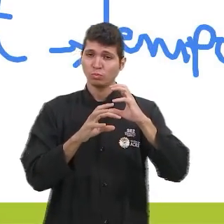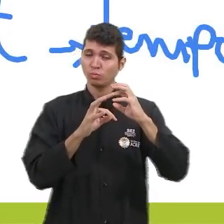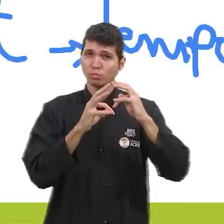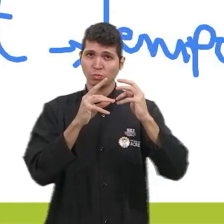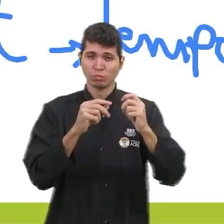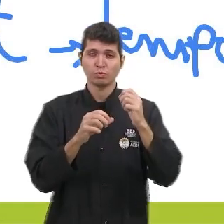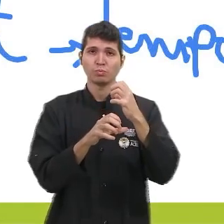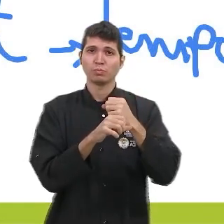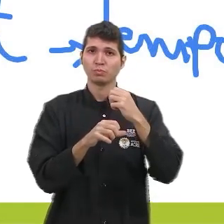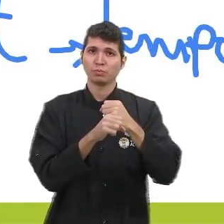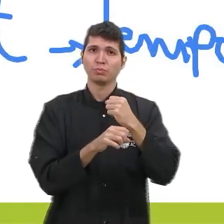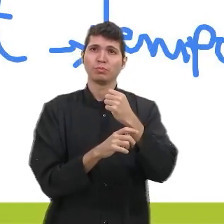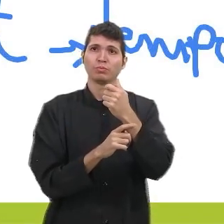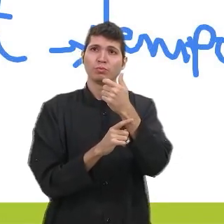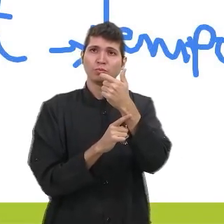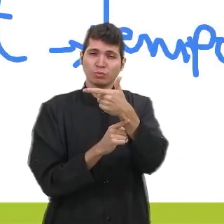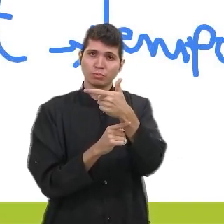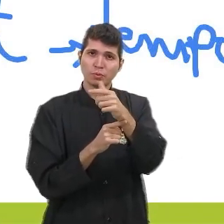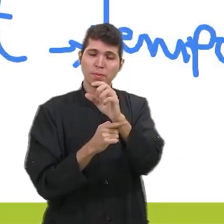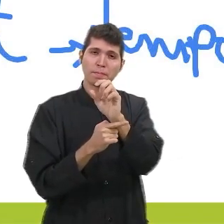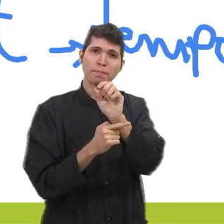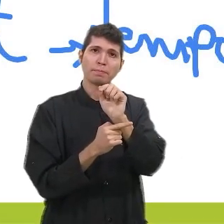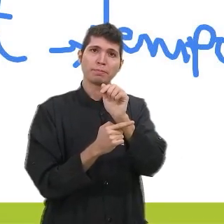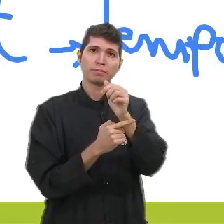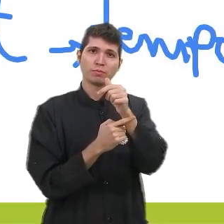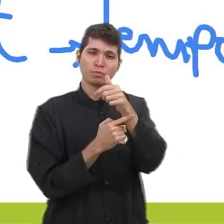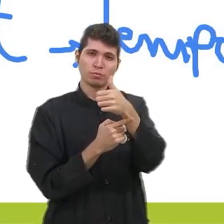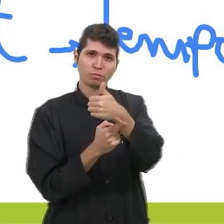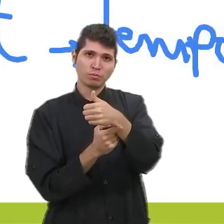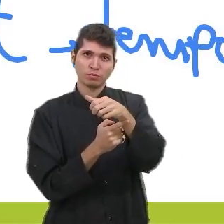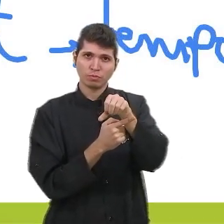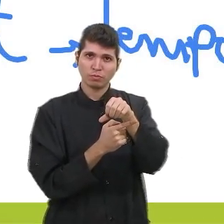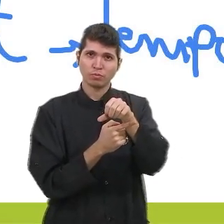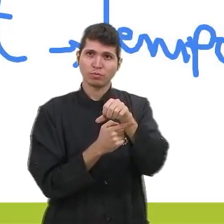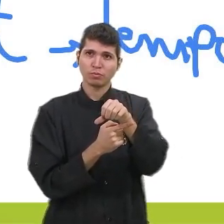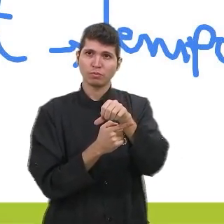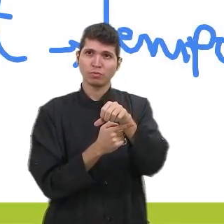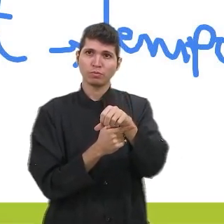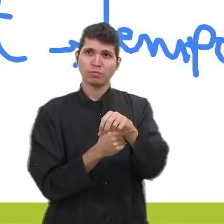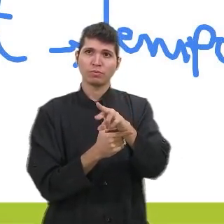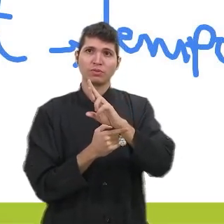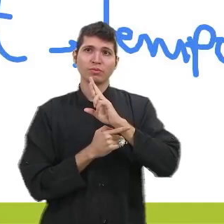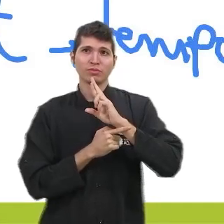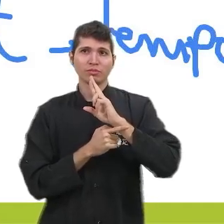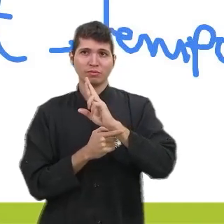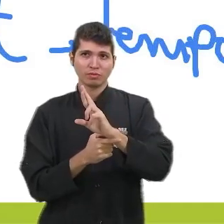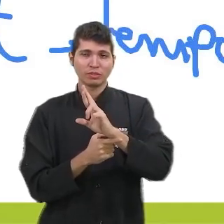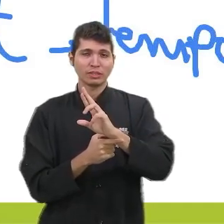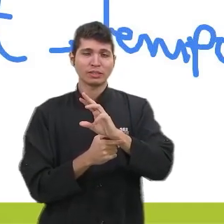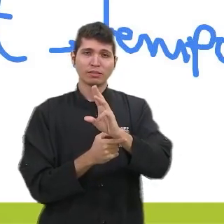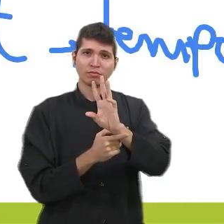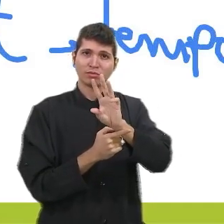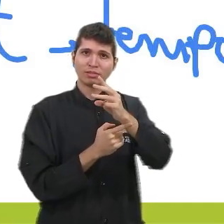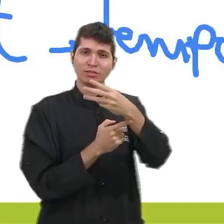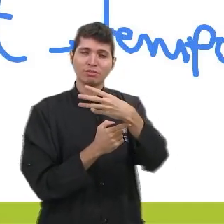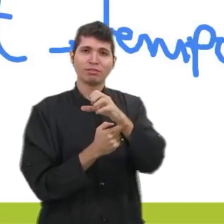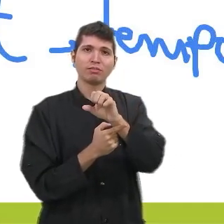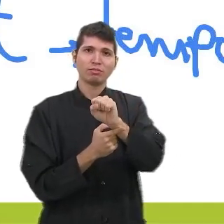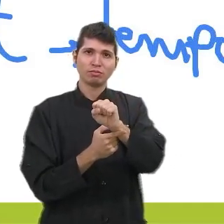2 vezes 19, alternativa correta, né? 38 minutos, alternativa correta,